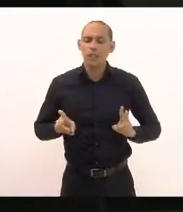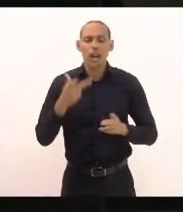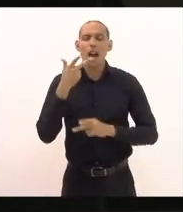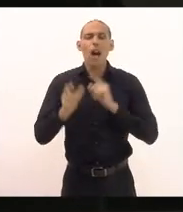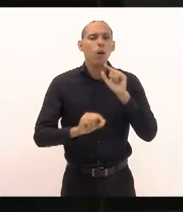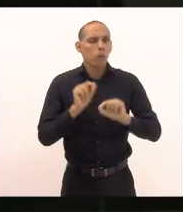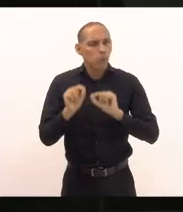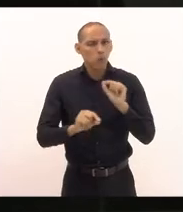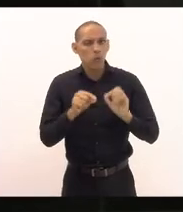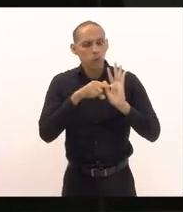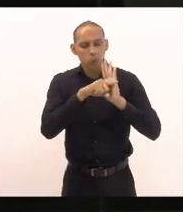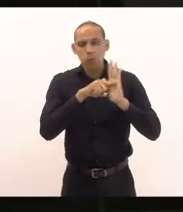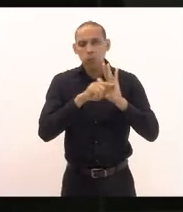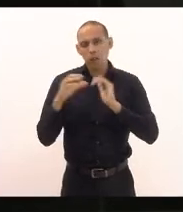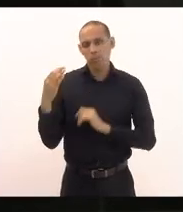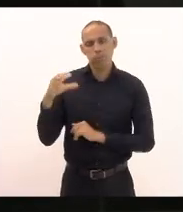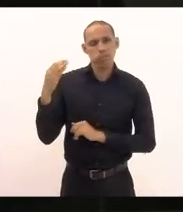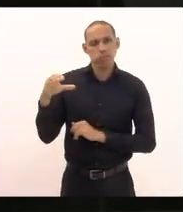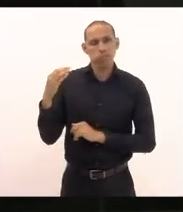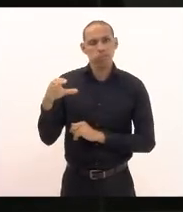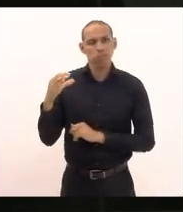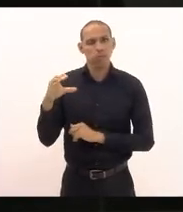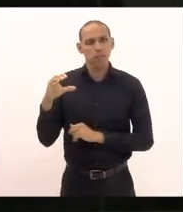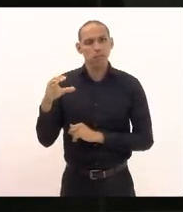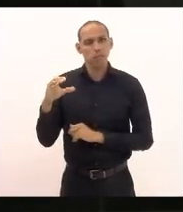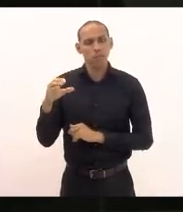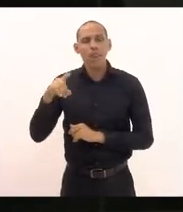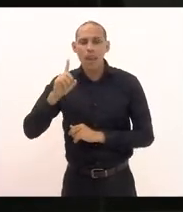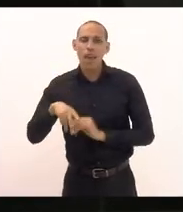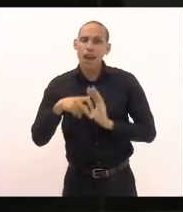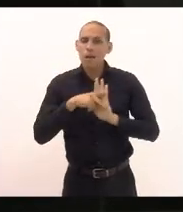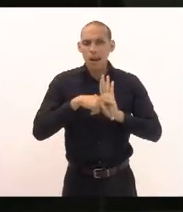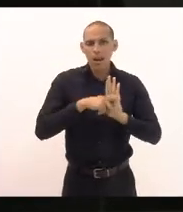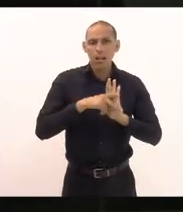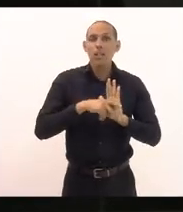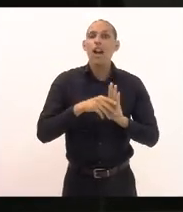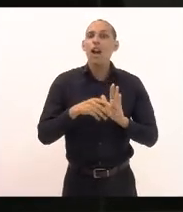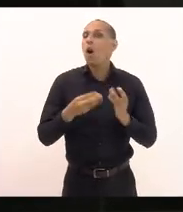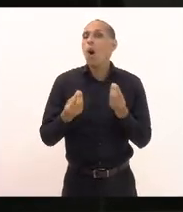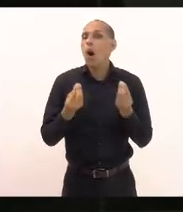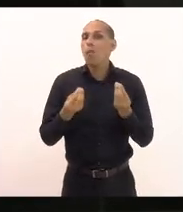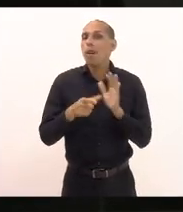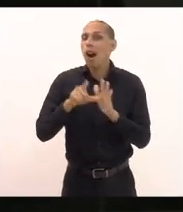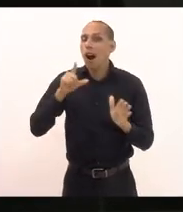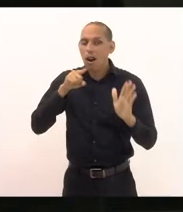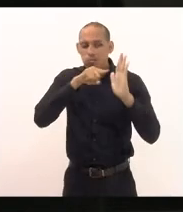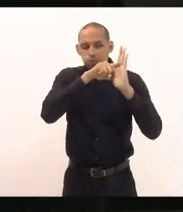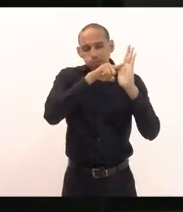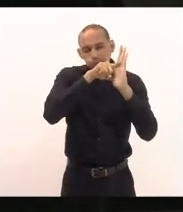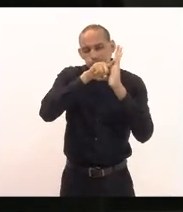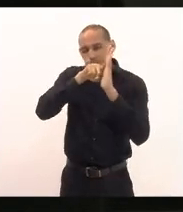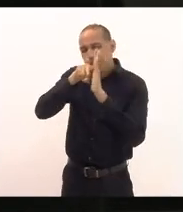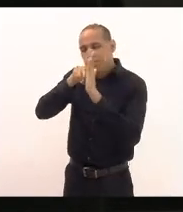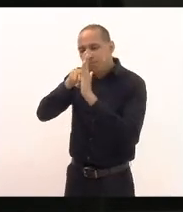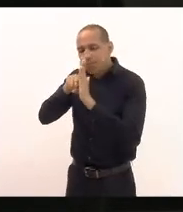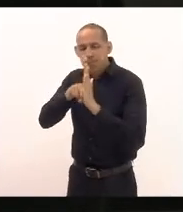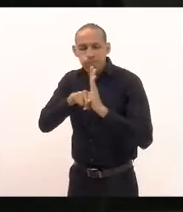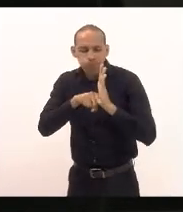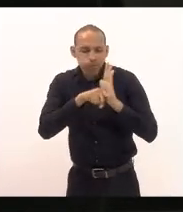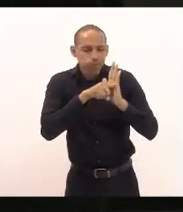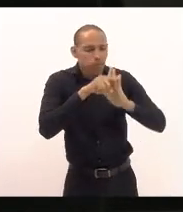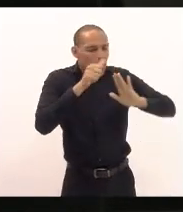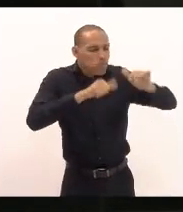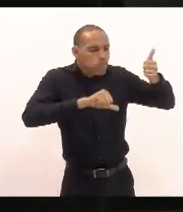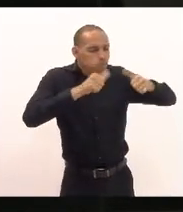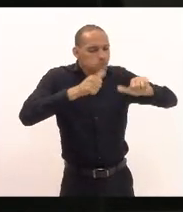as pesquisas científicas decorrem dos projetos de investigação submetidos a uma criteriosa